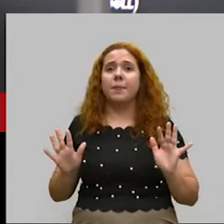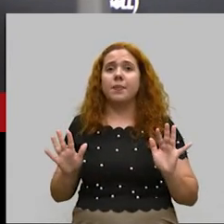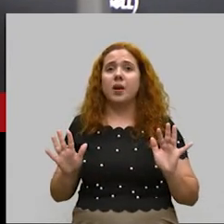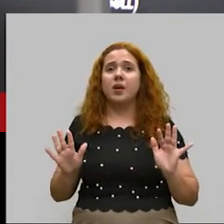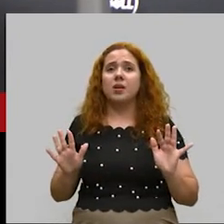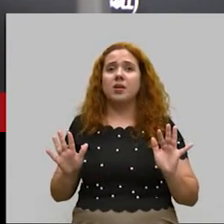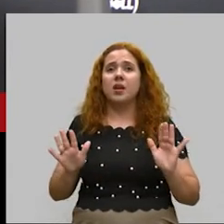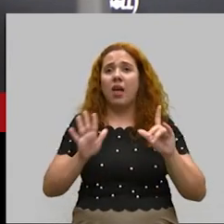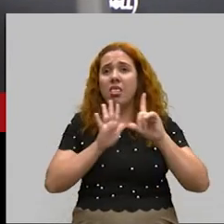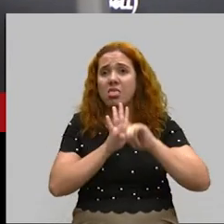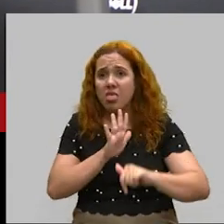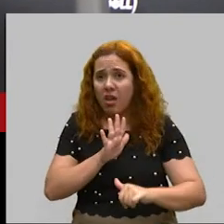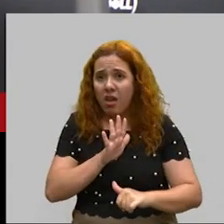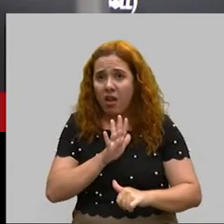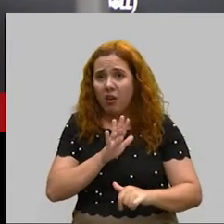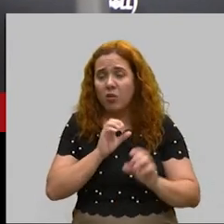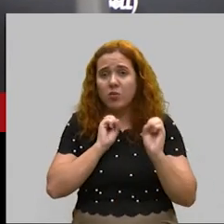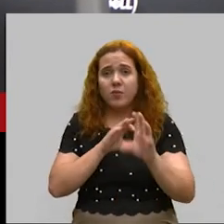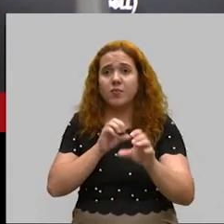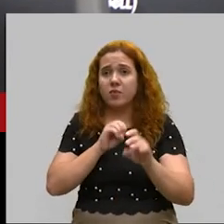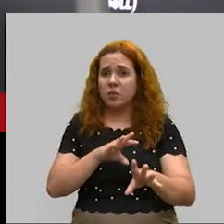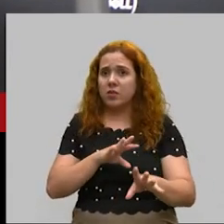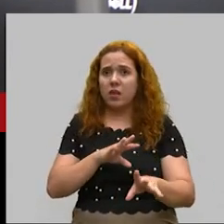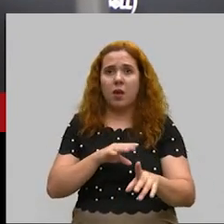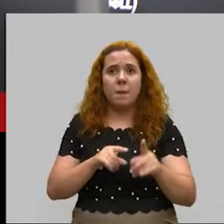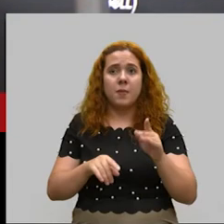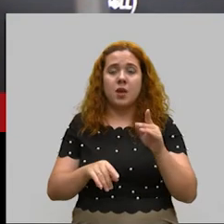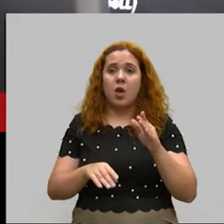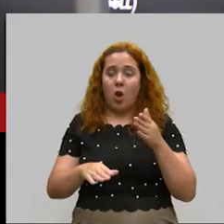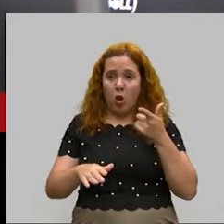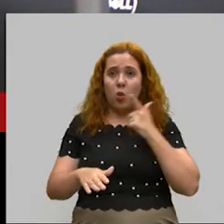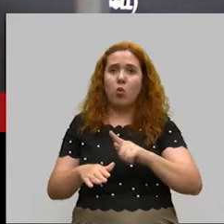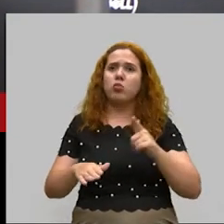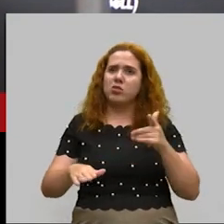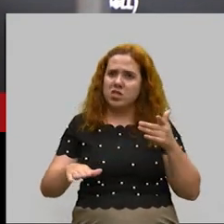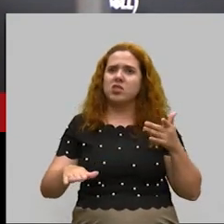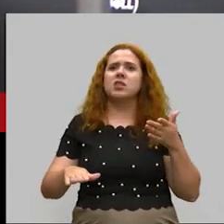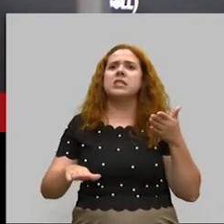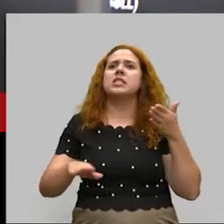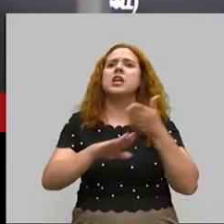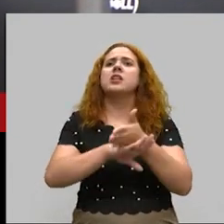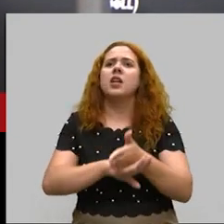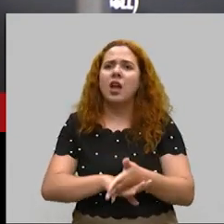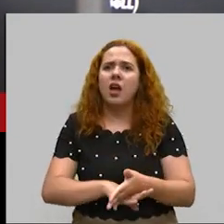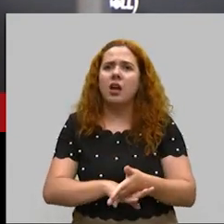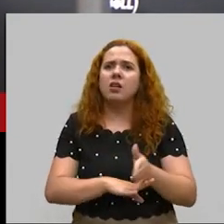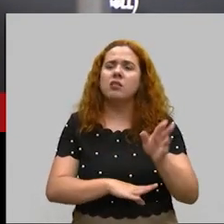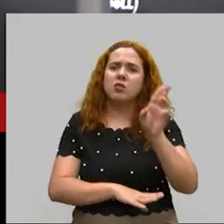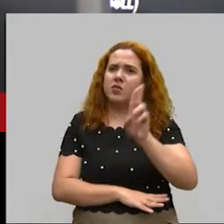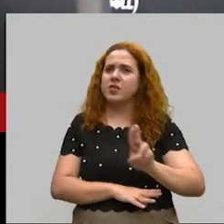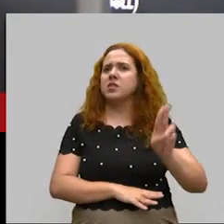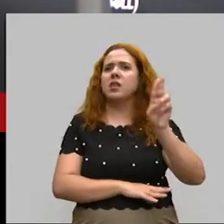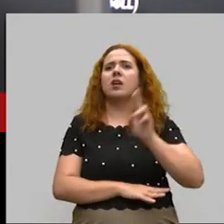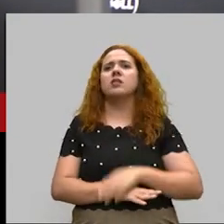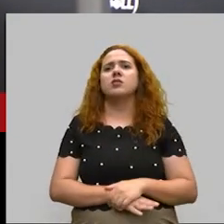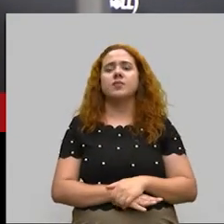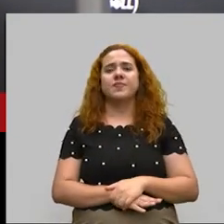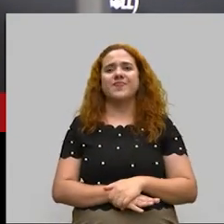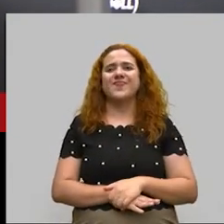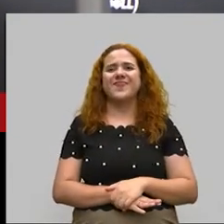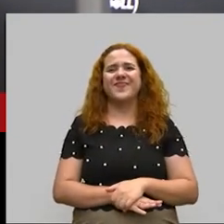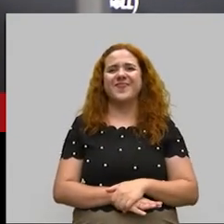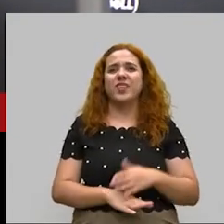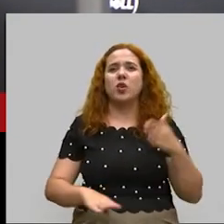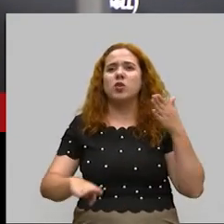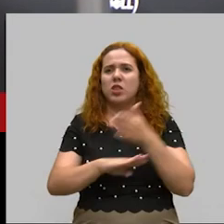atraso que eu tive na educação não privou de que eu pudesse né chegar eh numa universidade e aí quando eu chego na